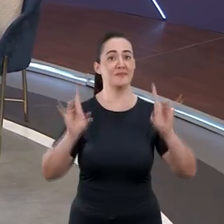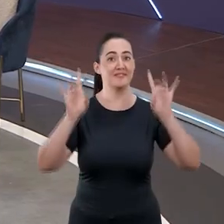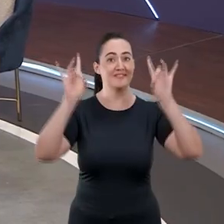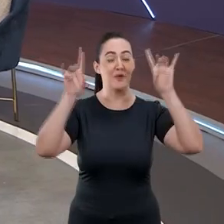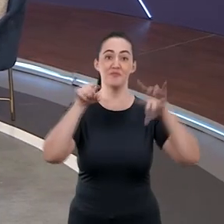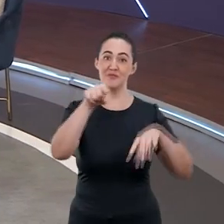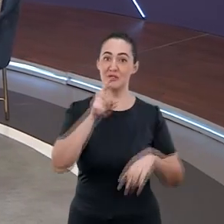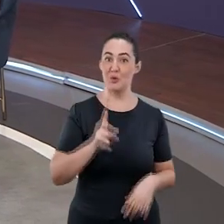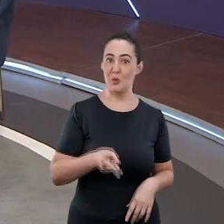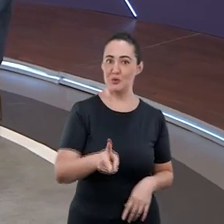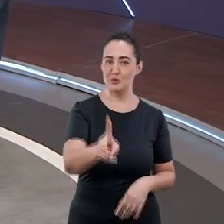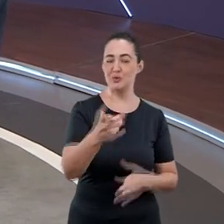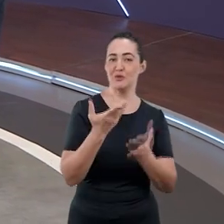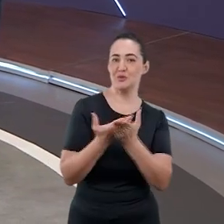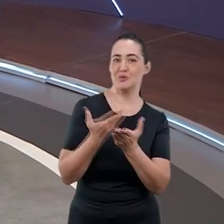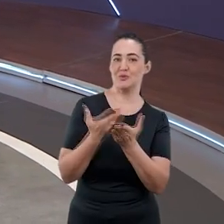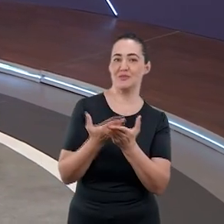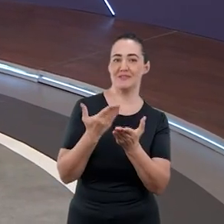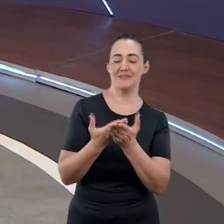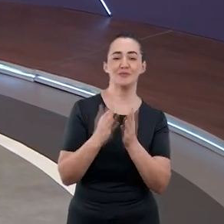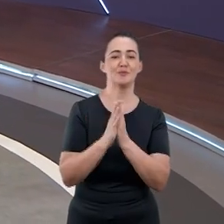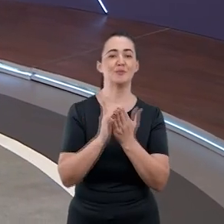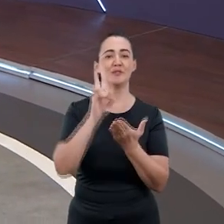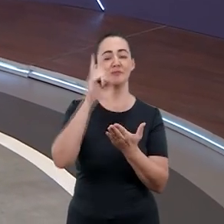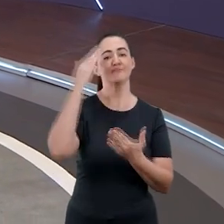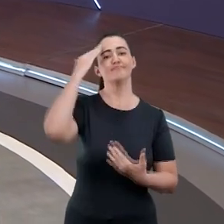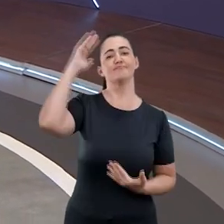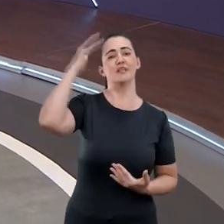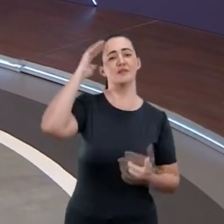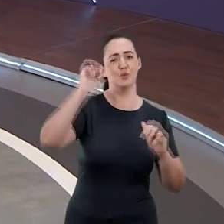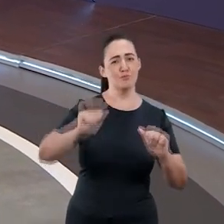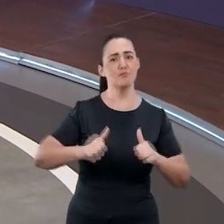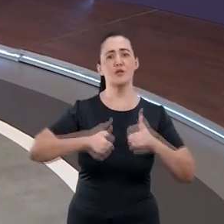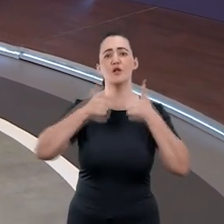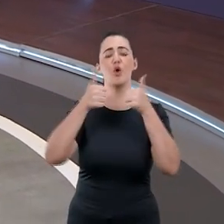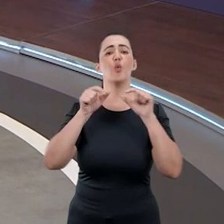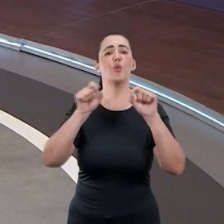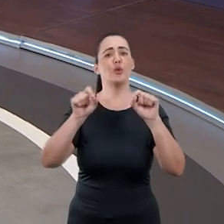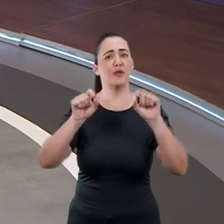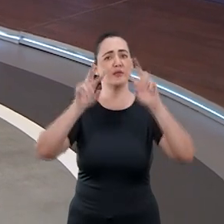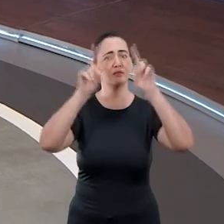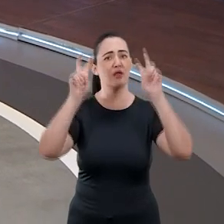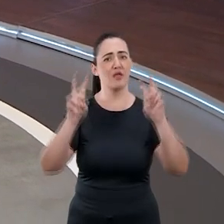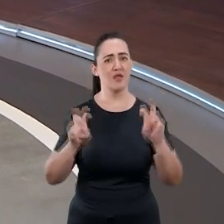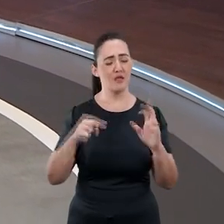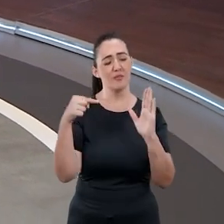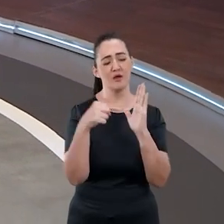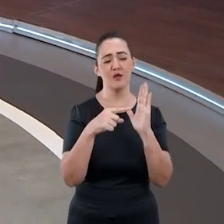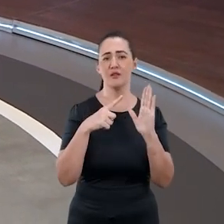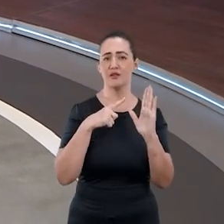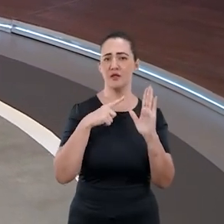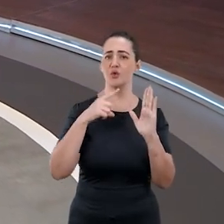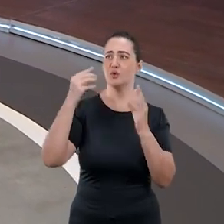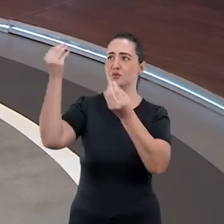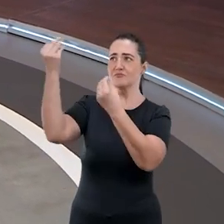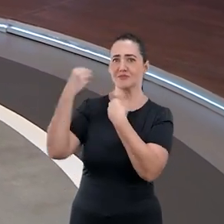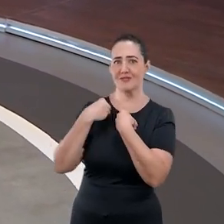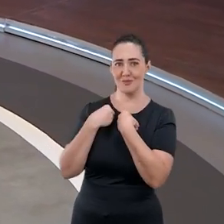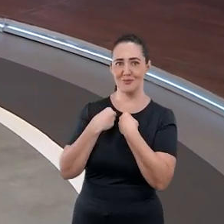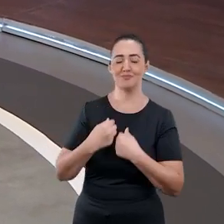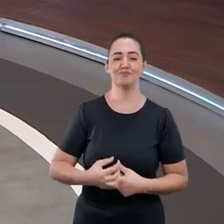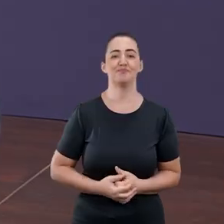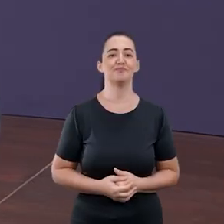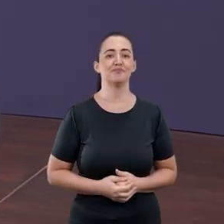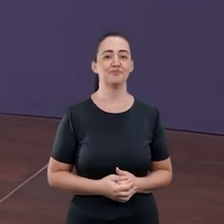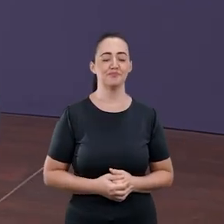continue estudando a Palavra de Deus e entendendo ainda melhor os grandes temas que o Senhor nos deixou em Sua